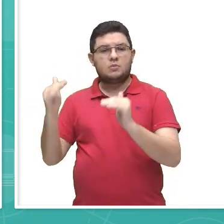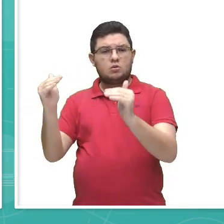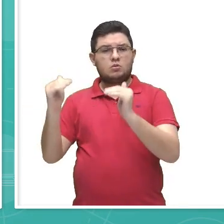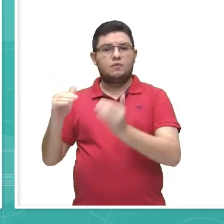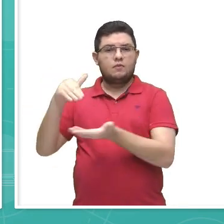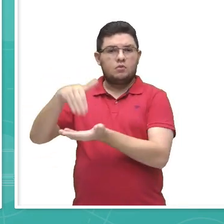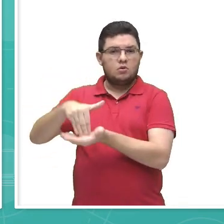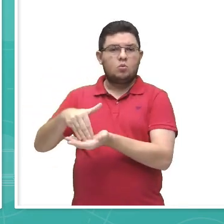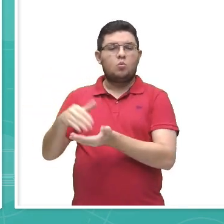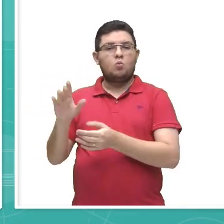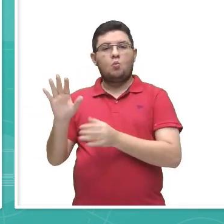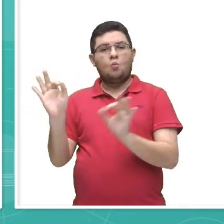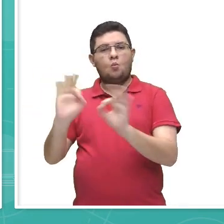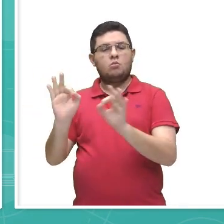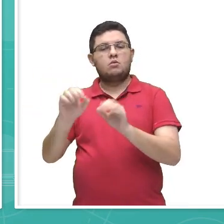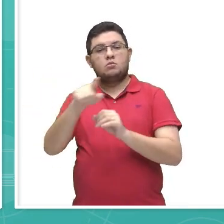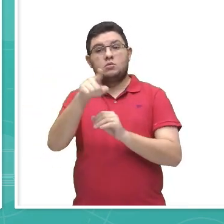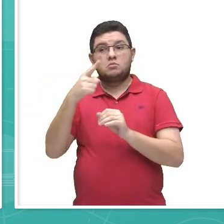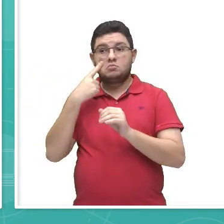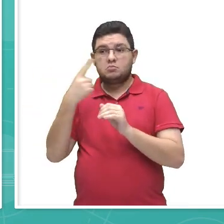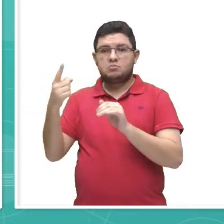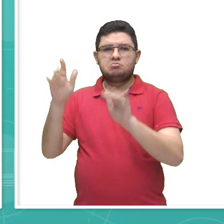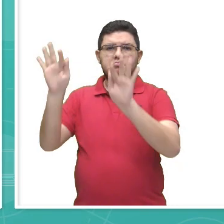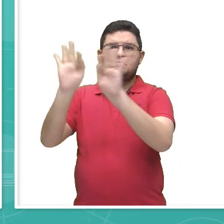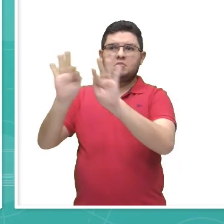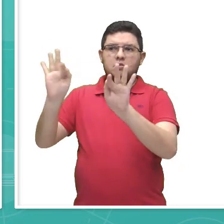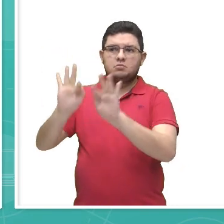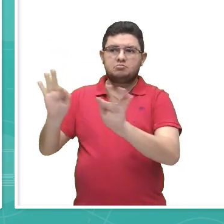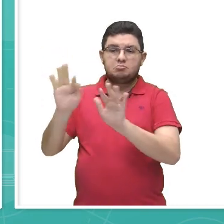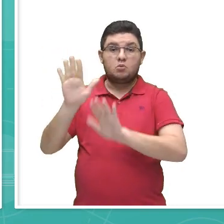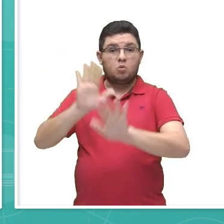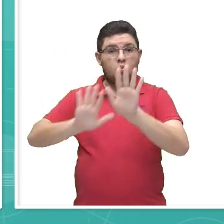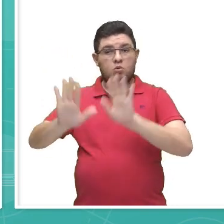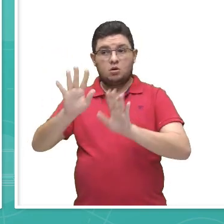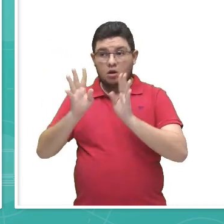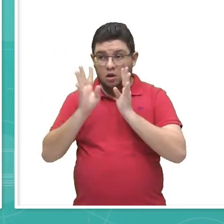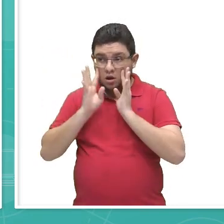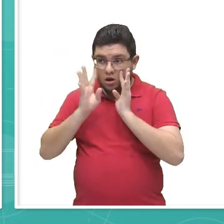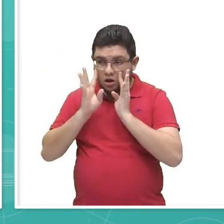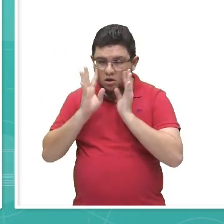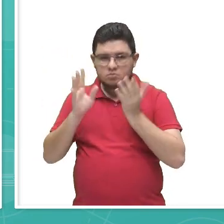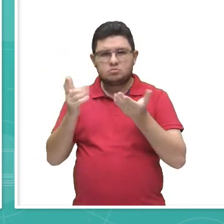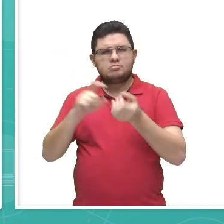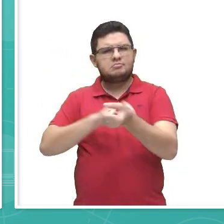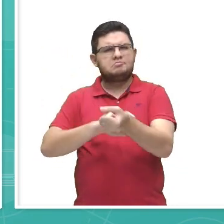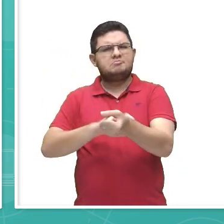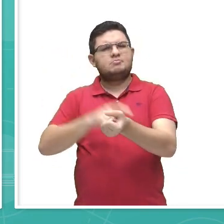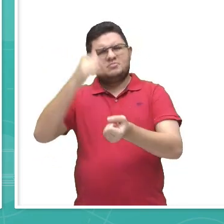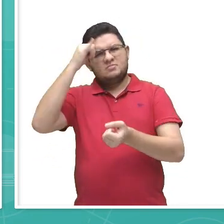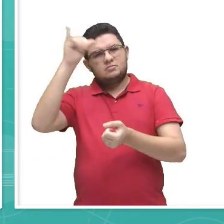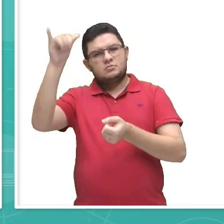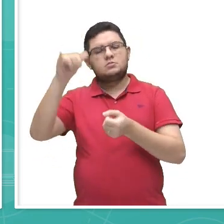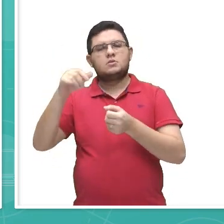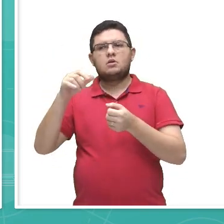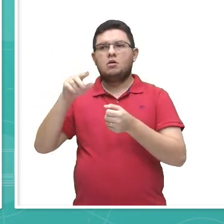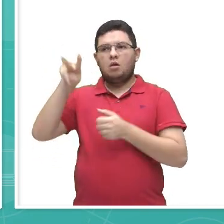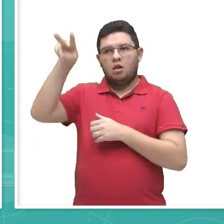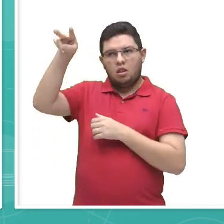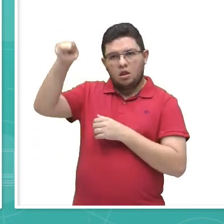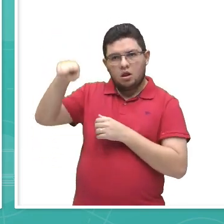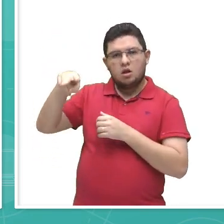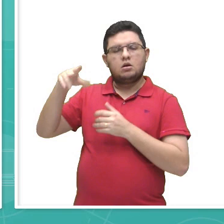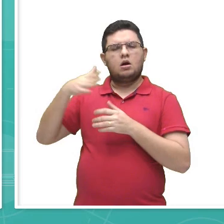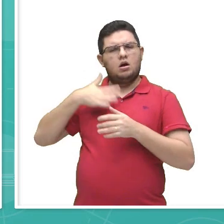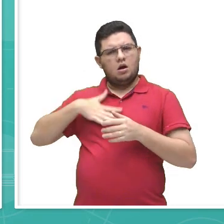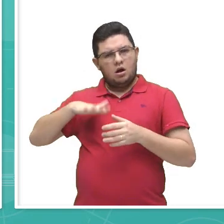bastante cuidado, certo, people? Então, analisem sempre bem, não fiquem nervosos, vão lendo com calma,